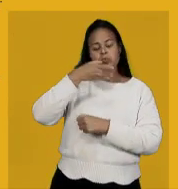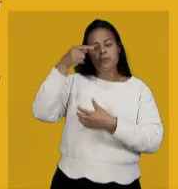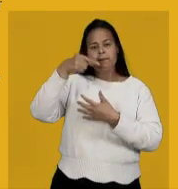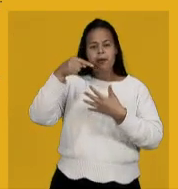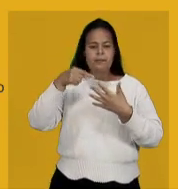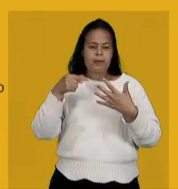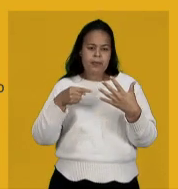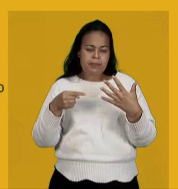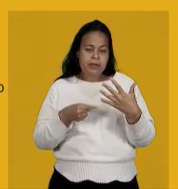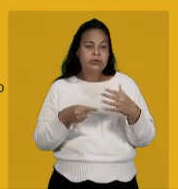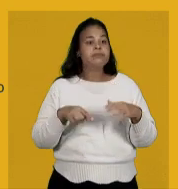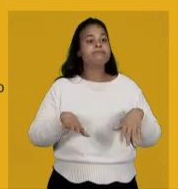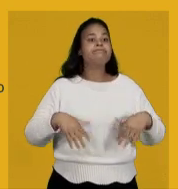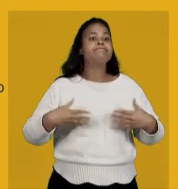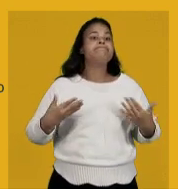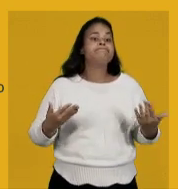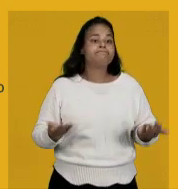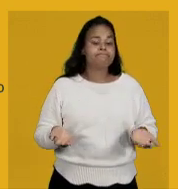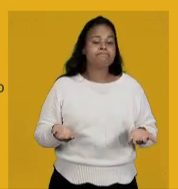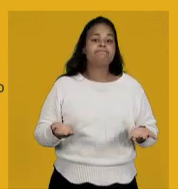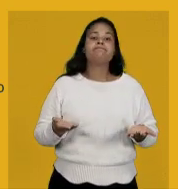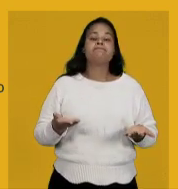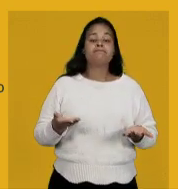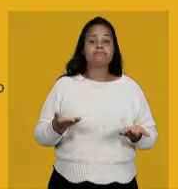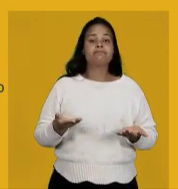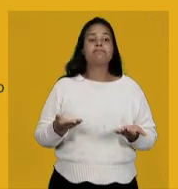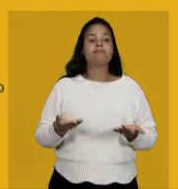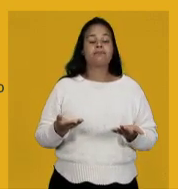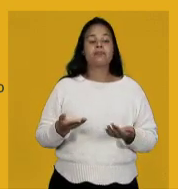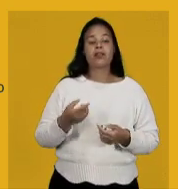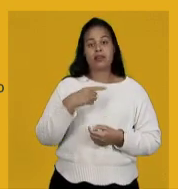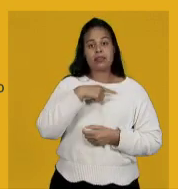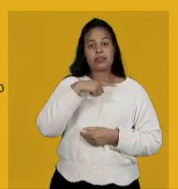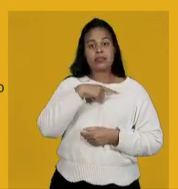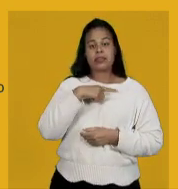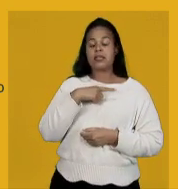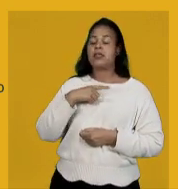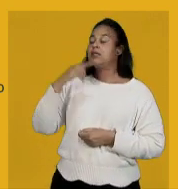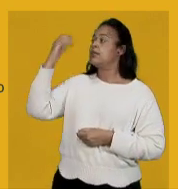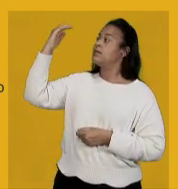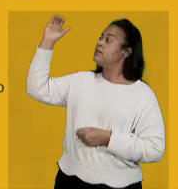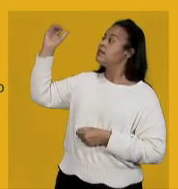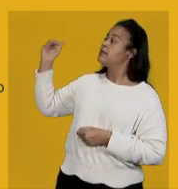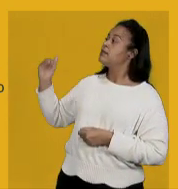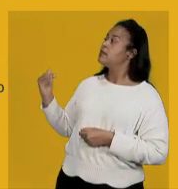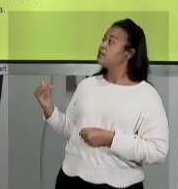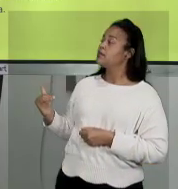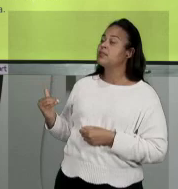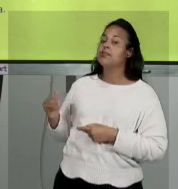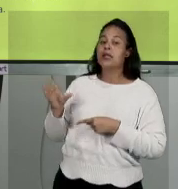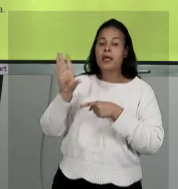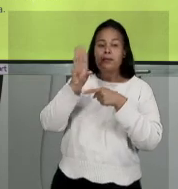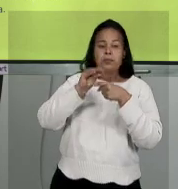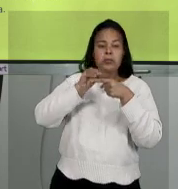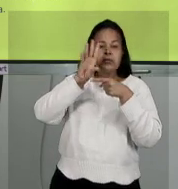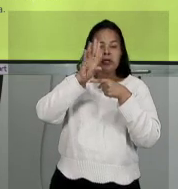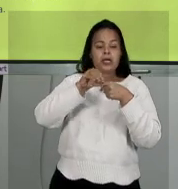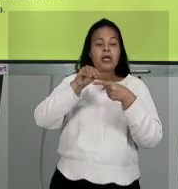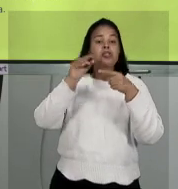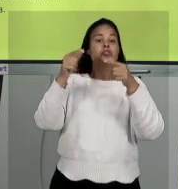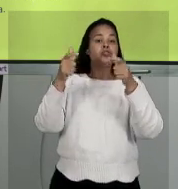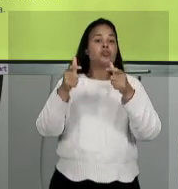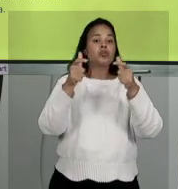outros. Então, nós trouxemos aqui para vocês alguns minerais e onde que vocês vão encontrar, porque não adianta